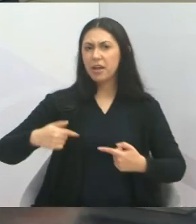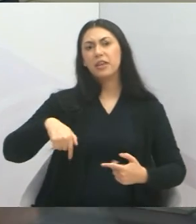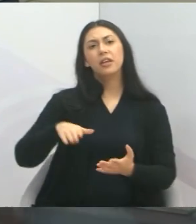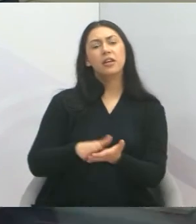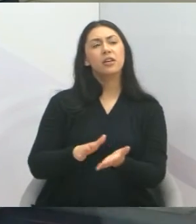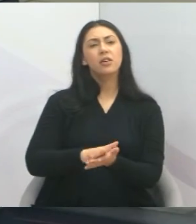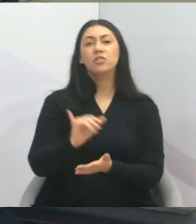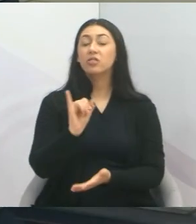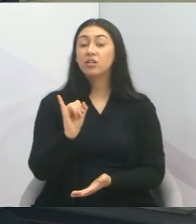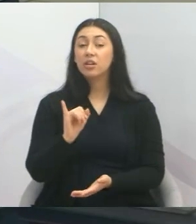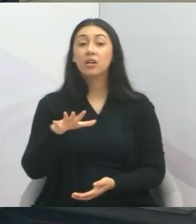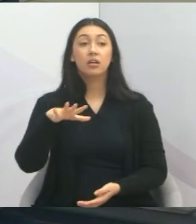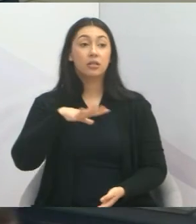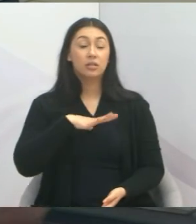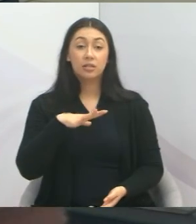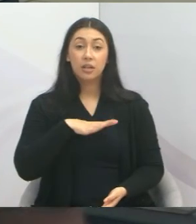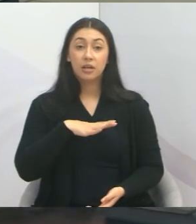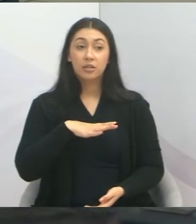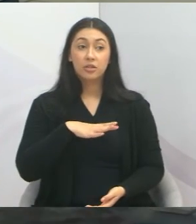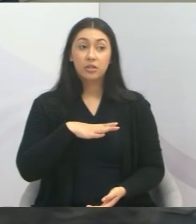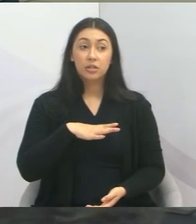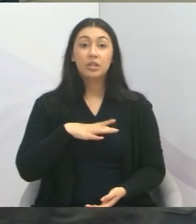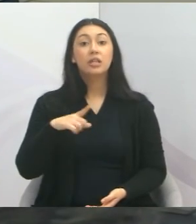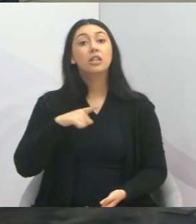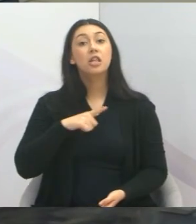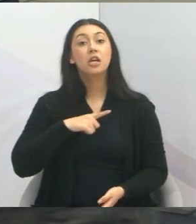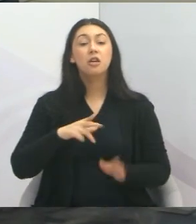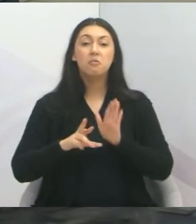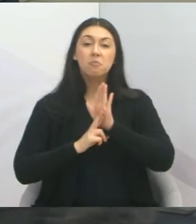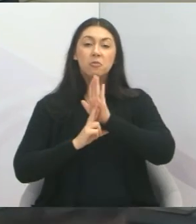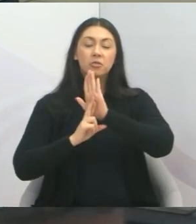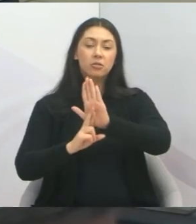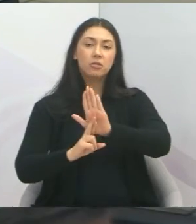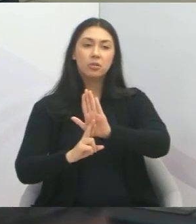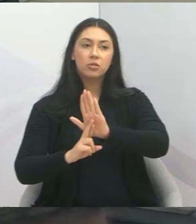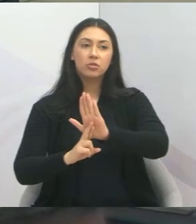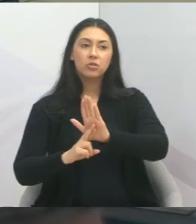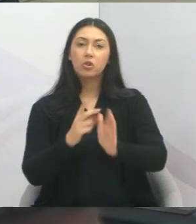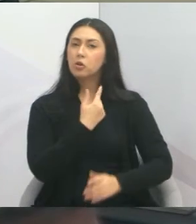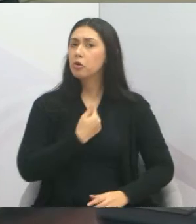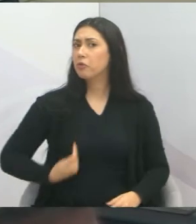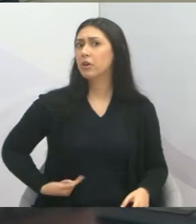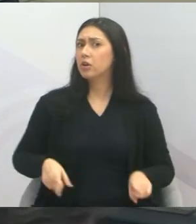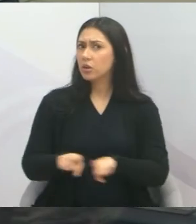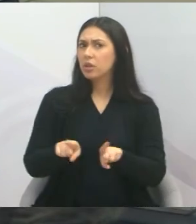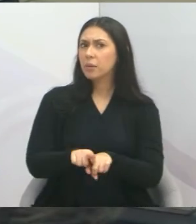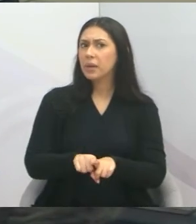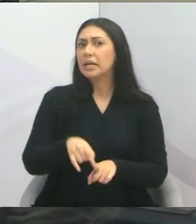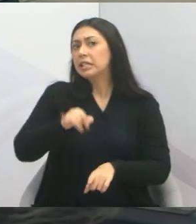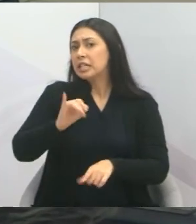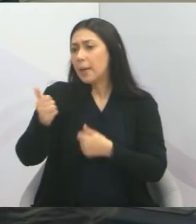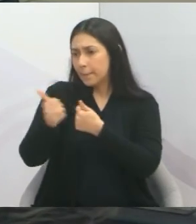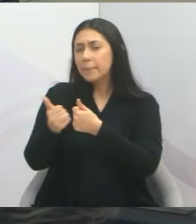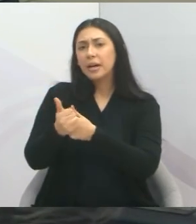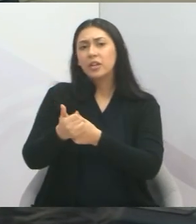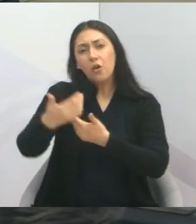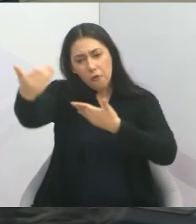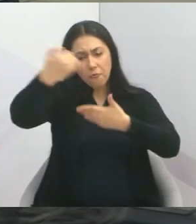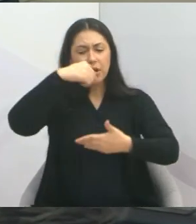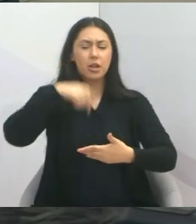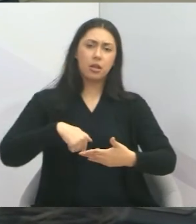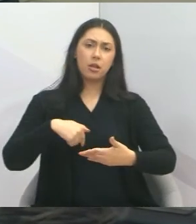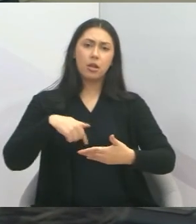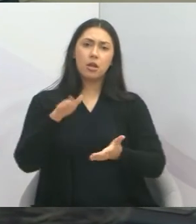é uma cidade que tem representante Nessa idade Governador também quando vivem em Jacareí no passa